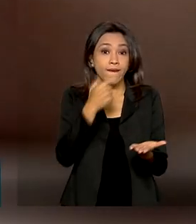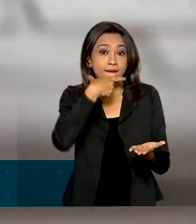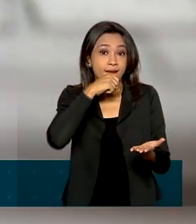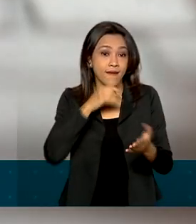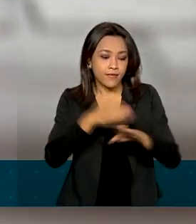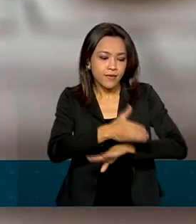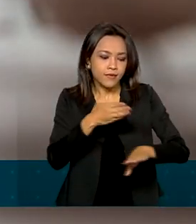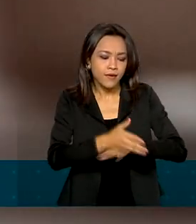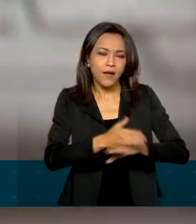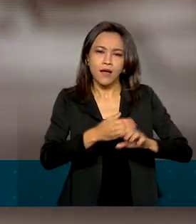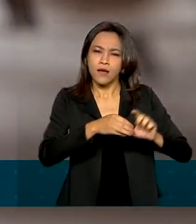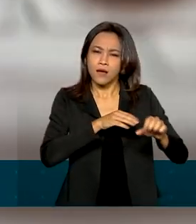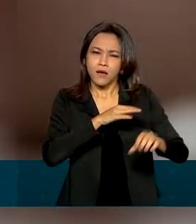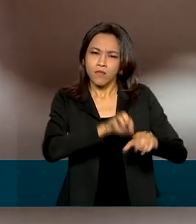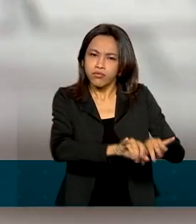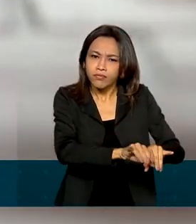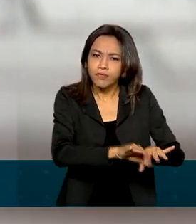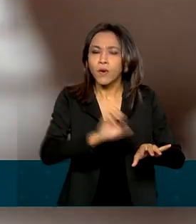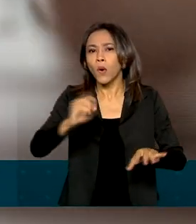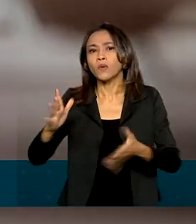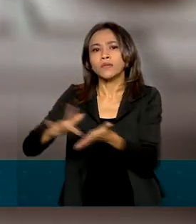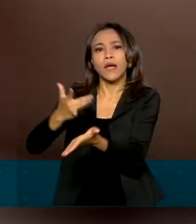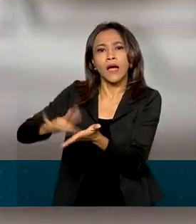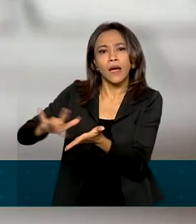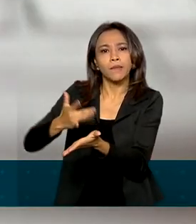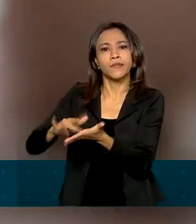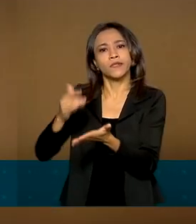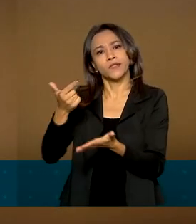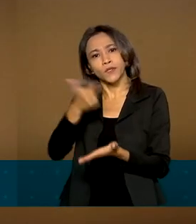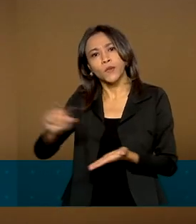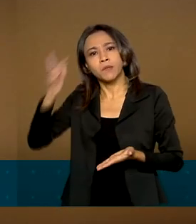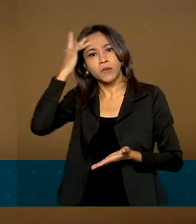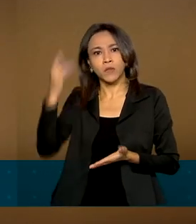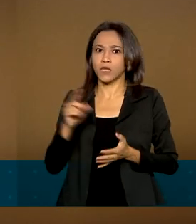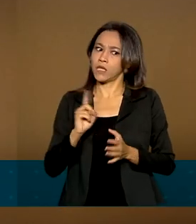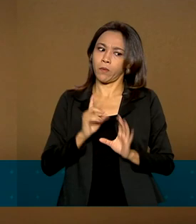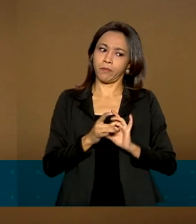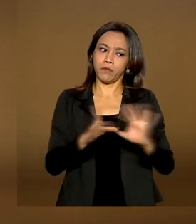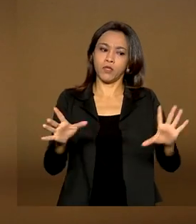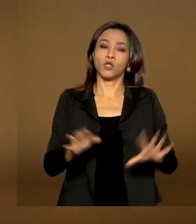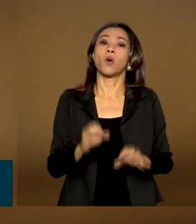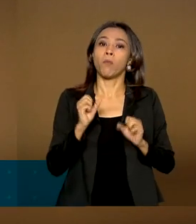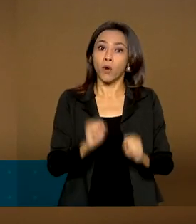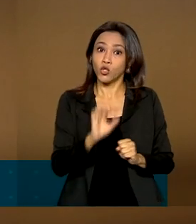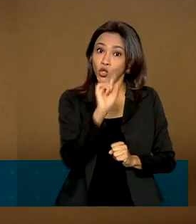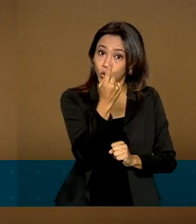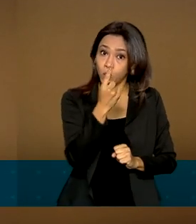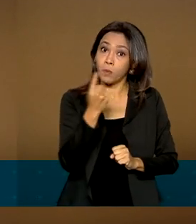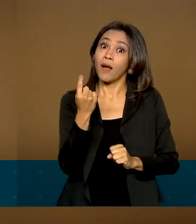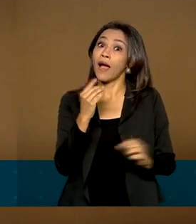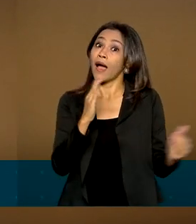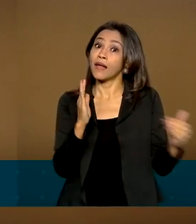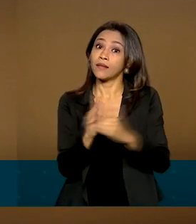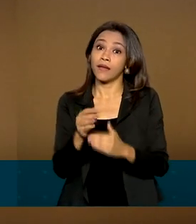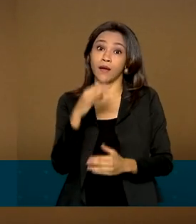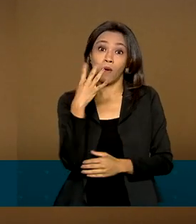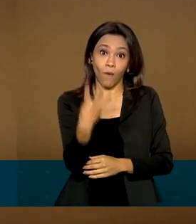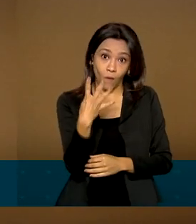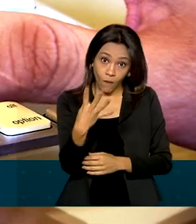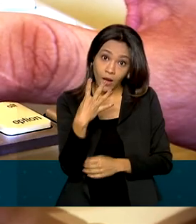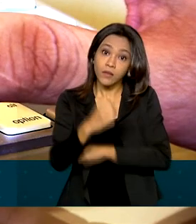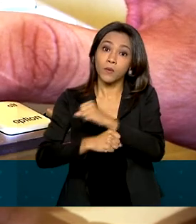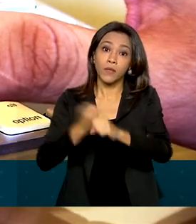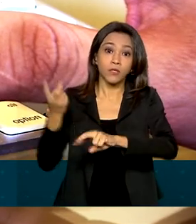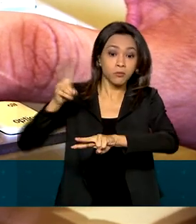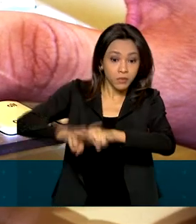computador tablet ou celular de outra pessoa sem autorização pode pegar de um a quatro anos de prisão com